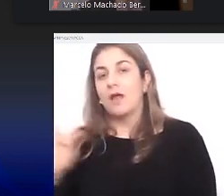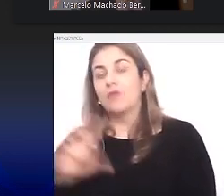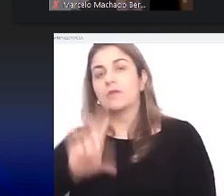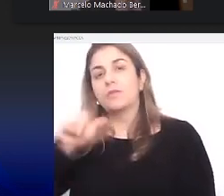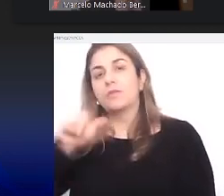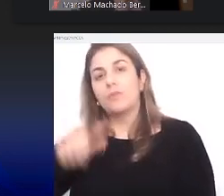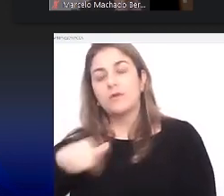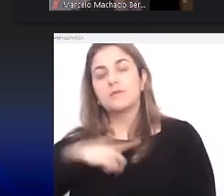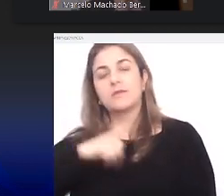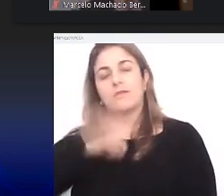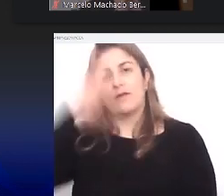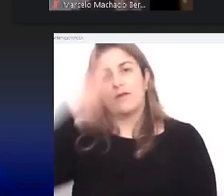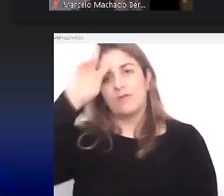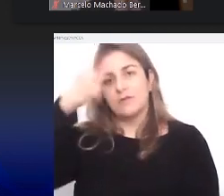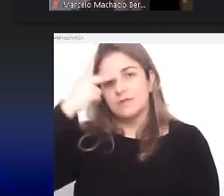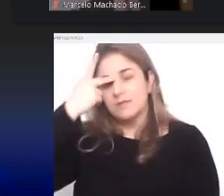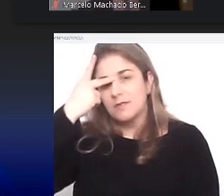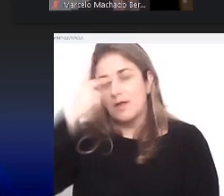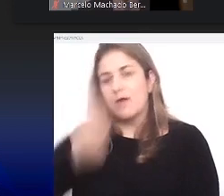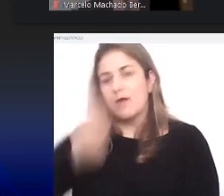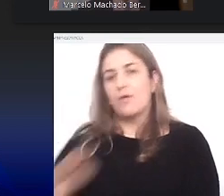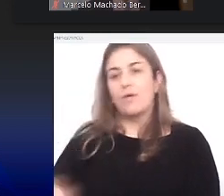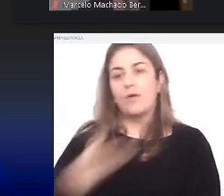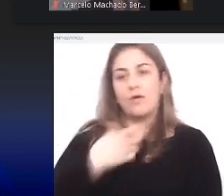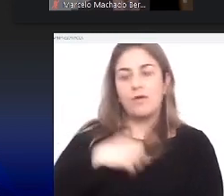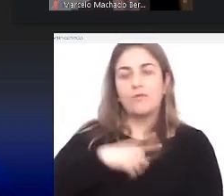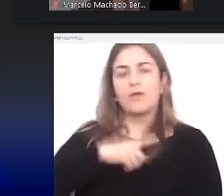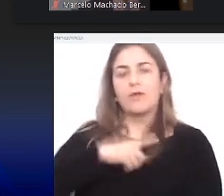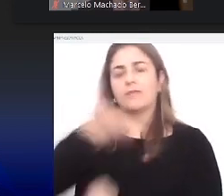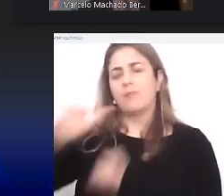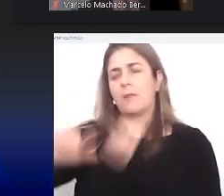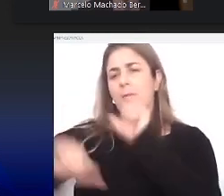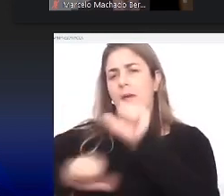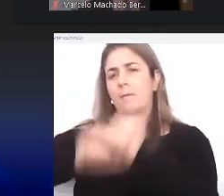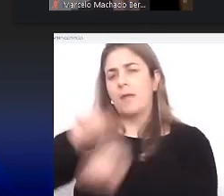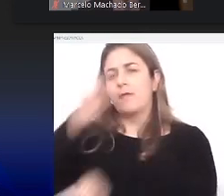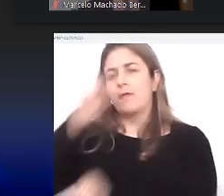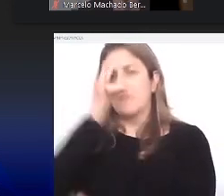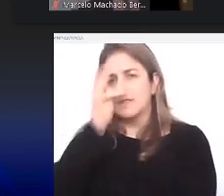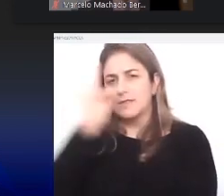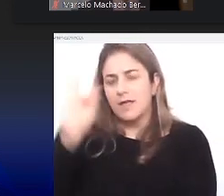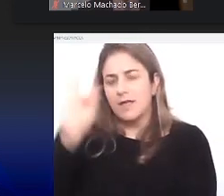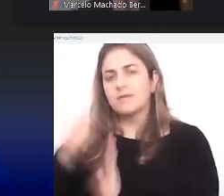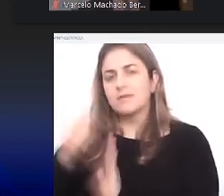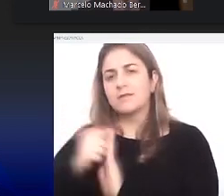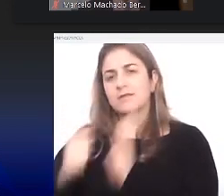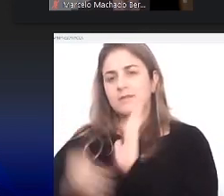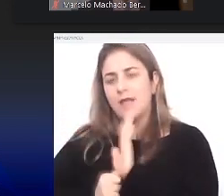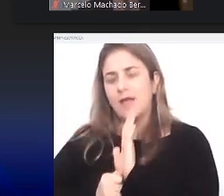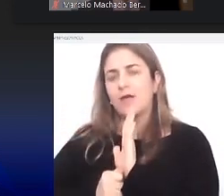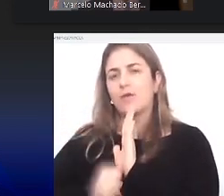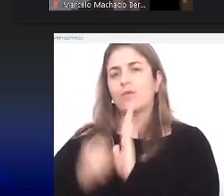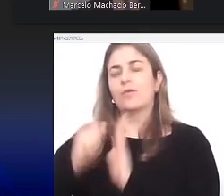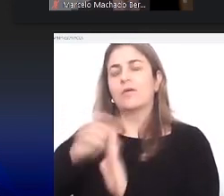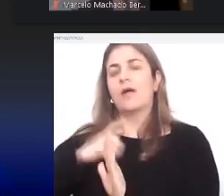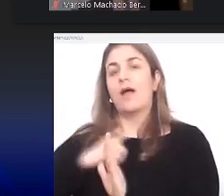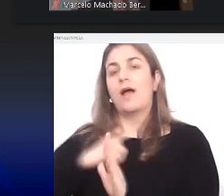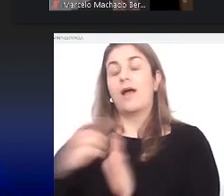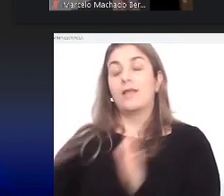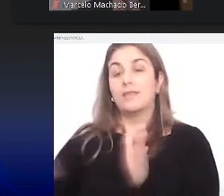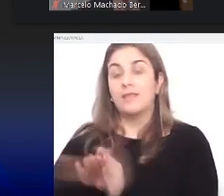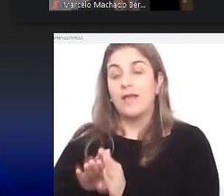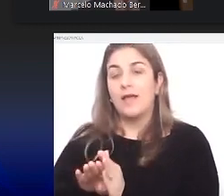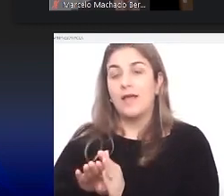Gloriosa, passamos pela Revolução Americana, Revolução Francesa, Século das Luzes, chegamos na nossa Constituição